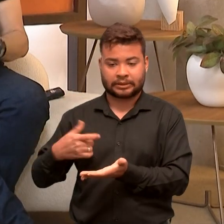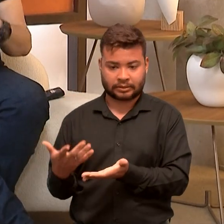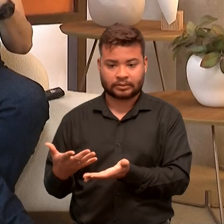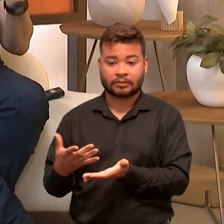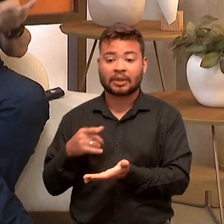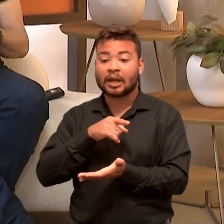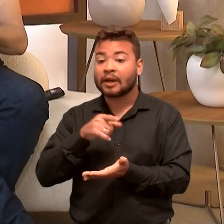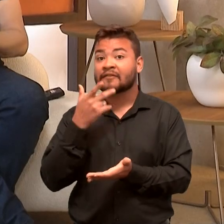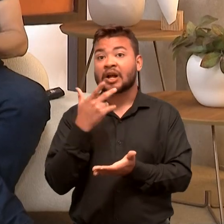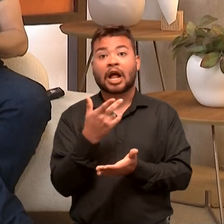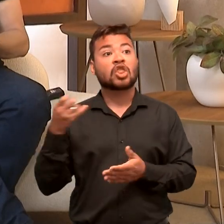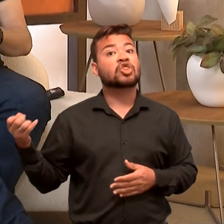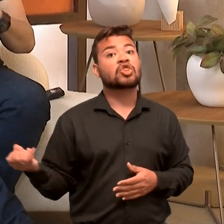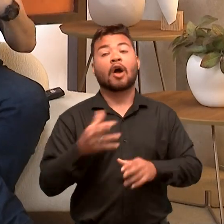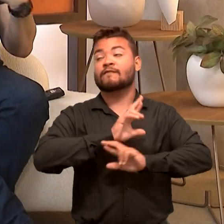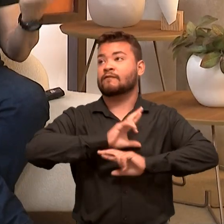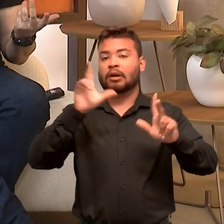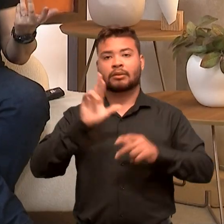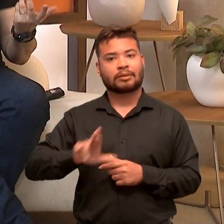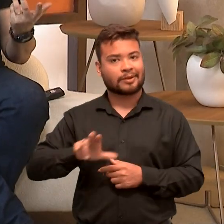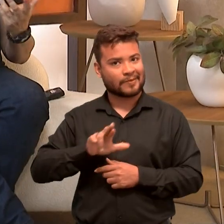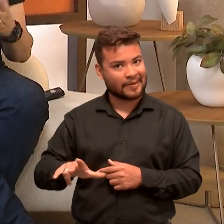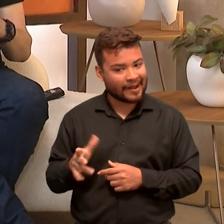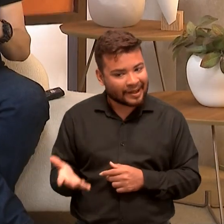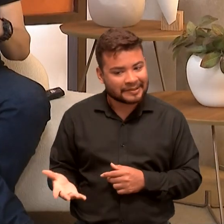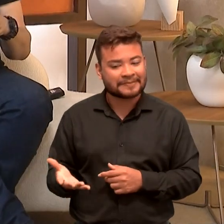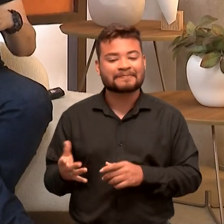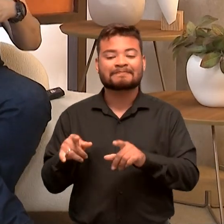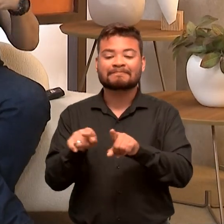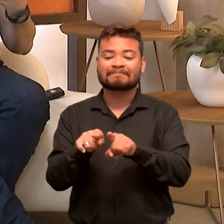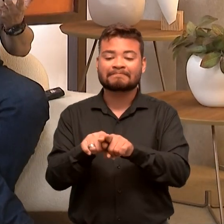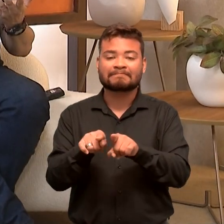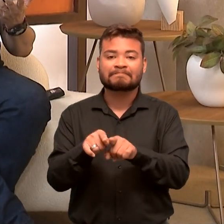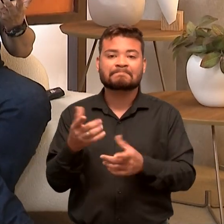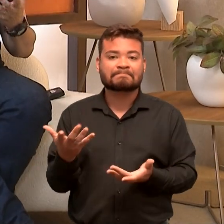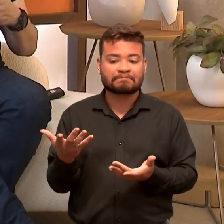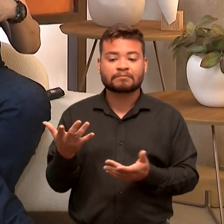como algo inédito se já foi publicado, e não pegar a apropriação de outras